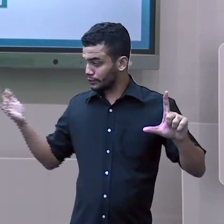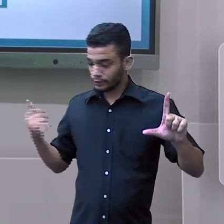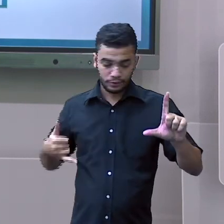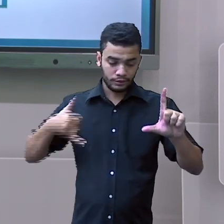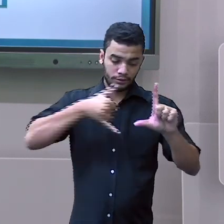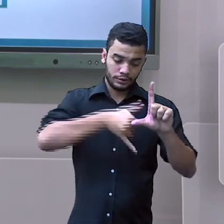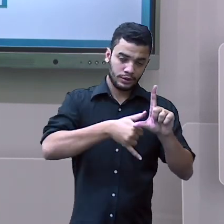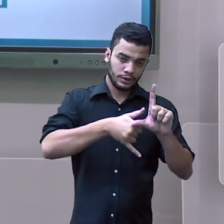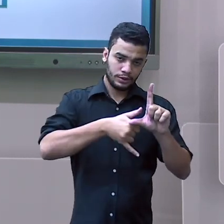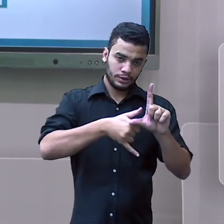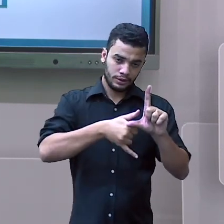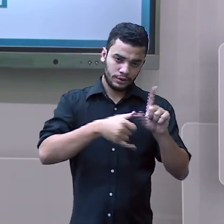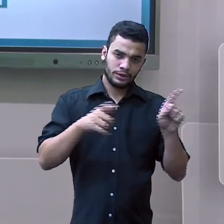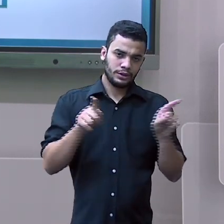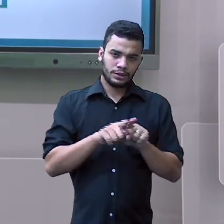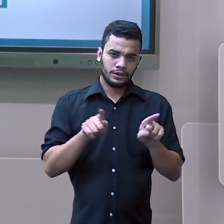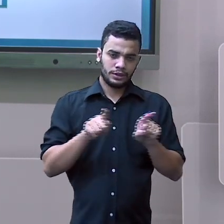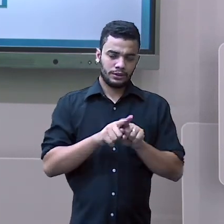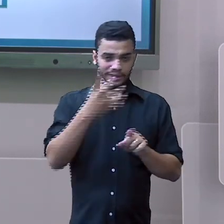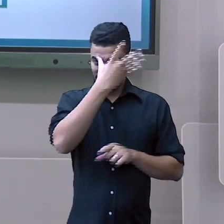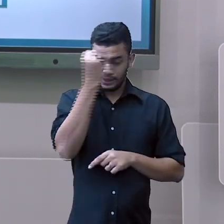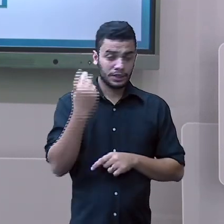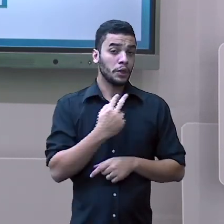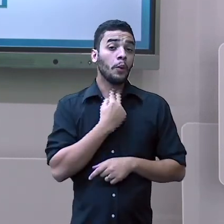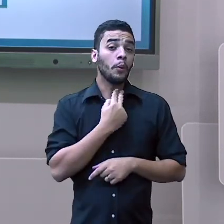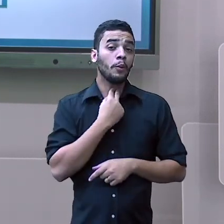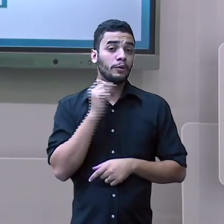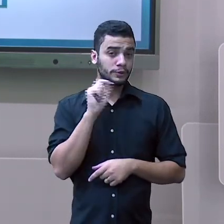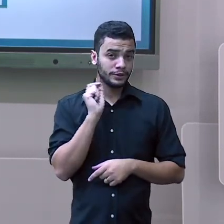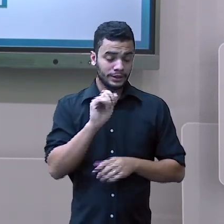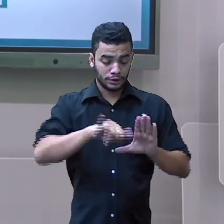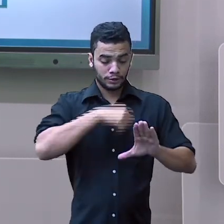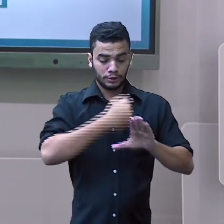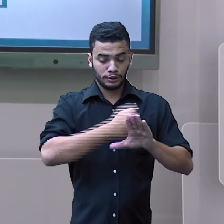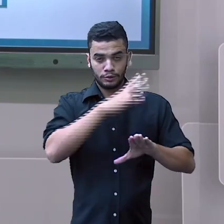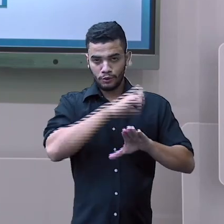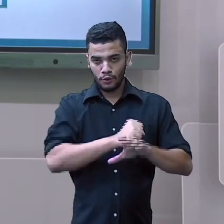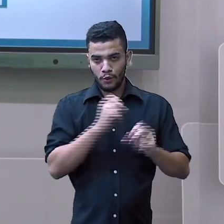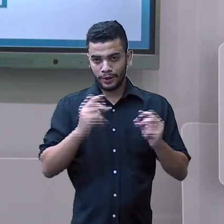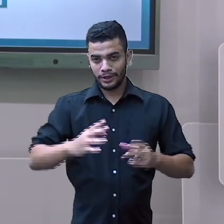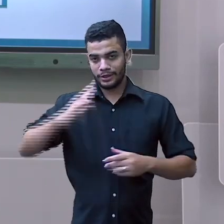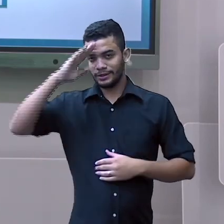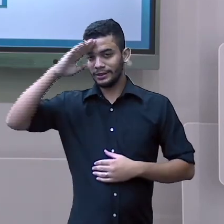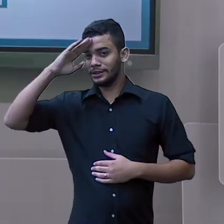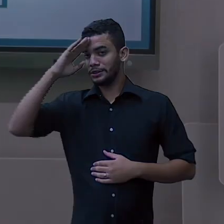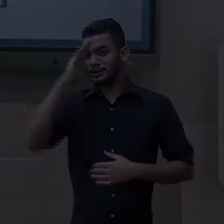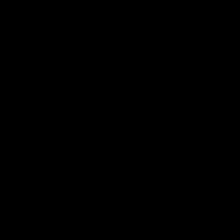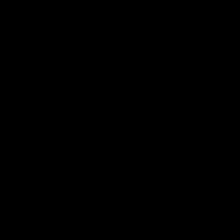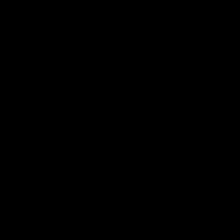a página e não se esqueçam de se inscreverem no nosso canal do YouTube. Beijos e até a próxima!